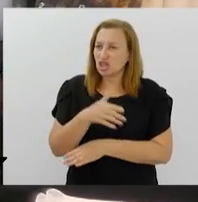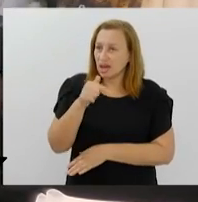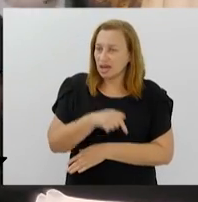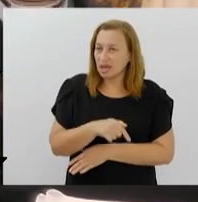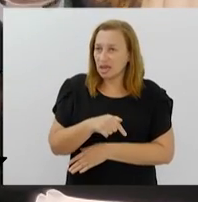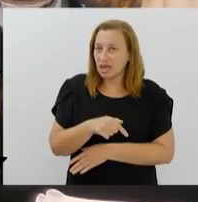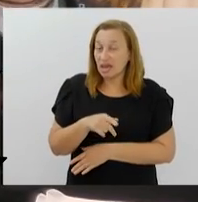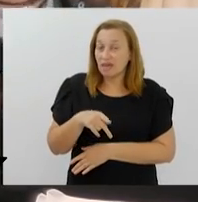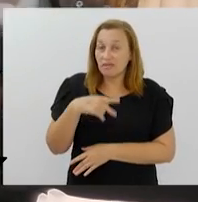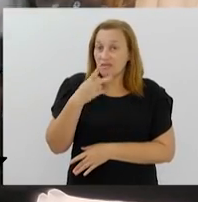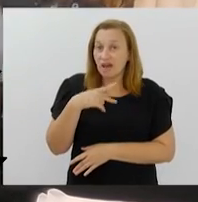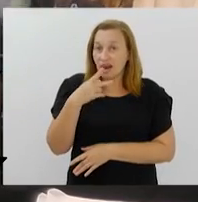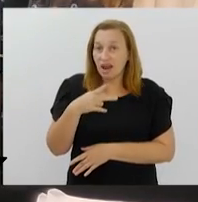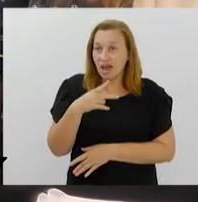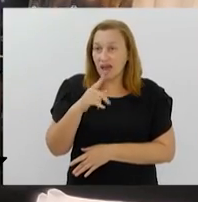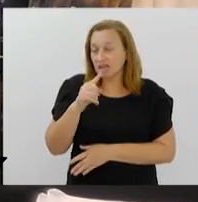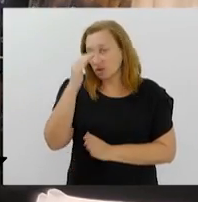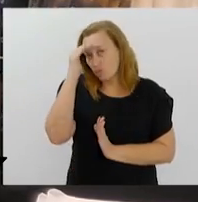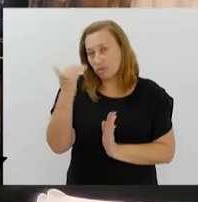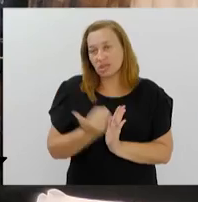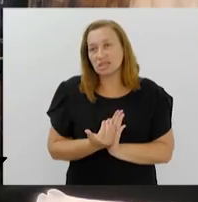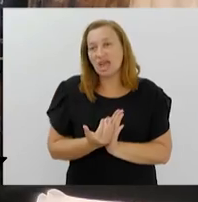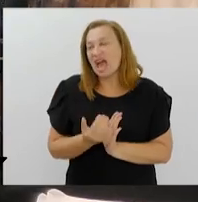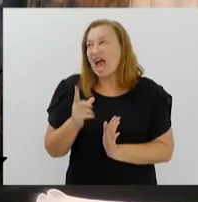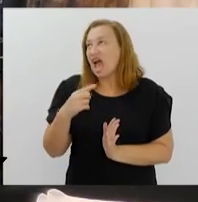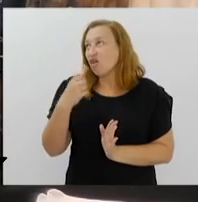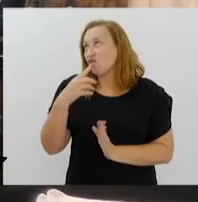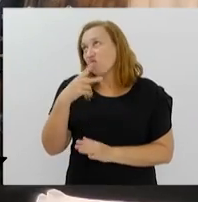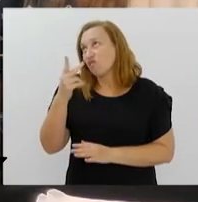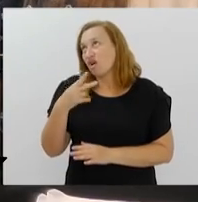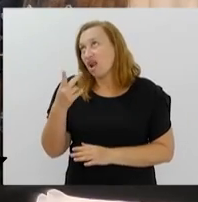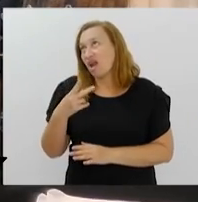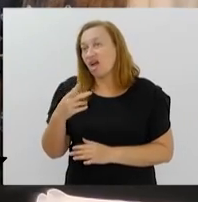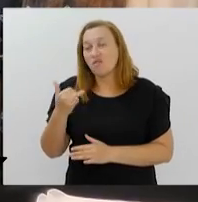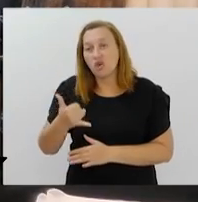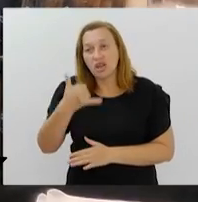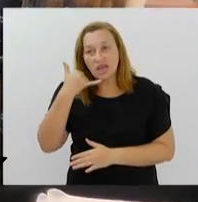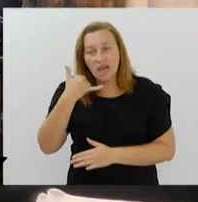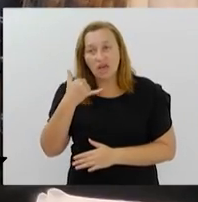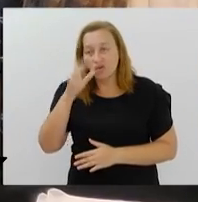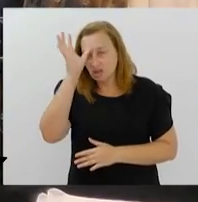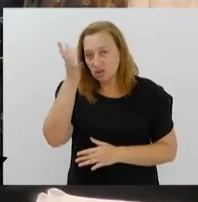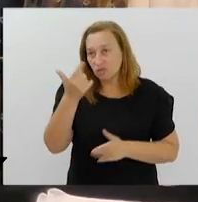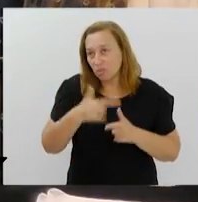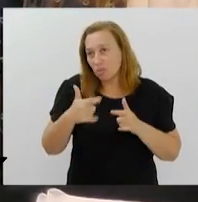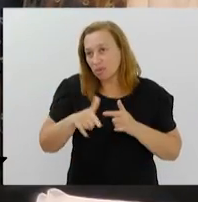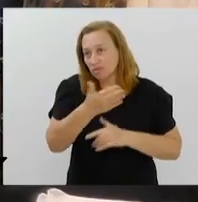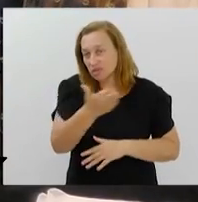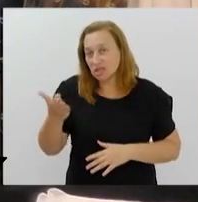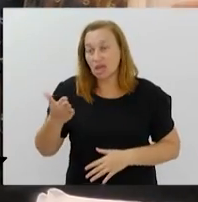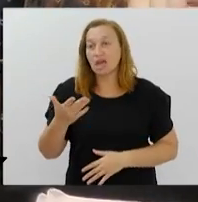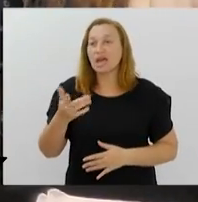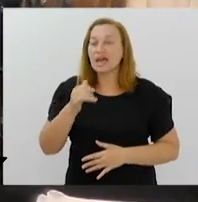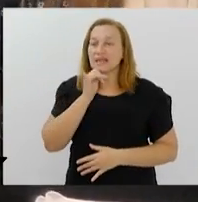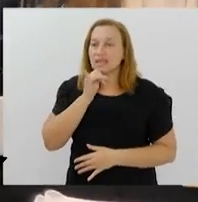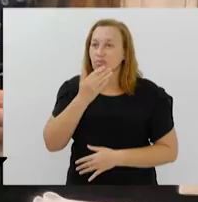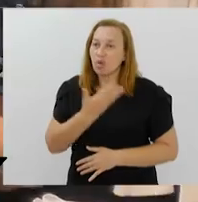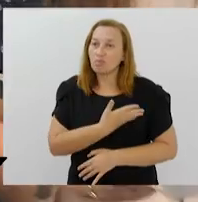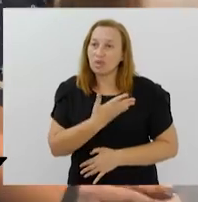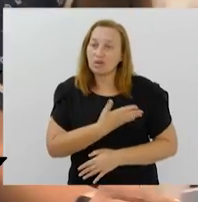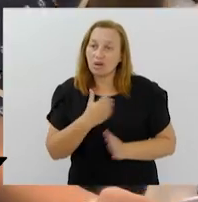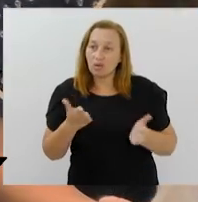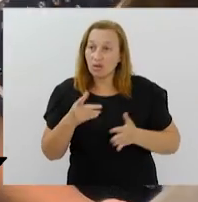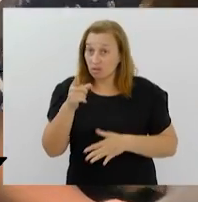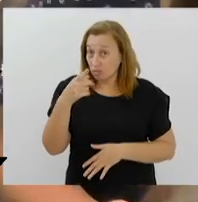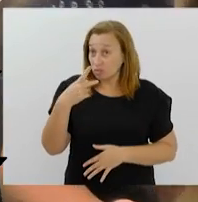tô dizendo isso claramente não mas eu vou fazer um canal disso vou resolver os casos de vocês por exemplo meu querido que tá aqui agora falando sobre esse caso